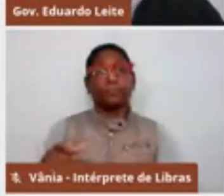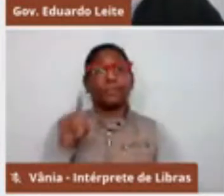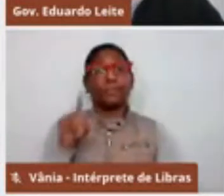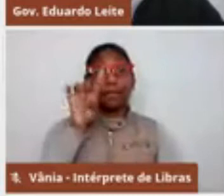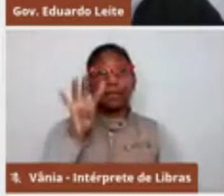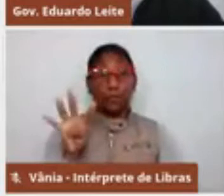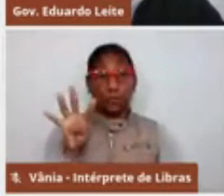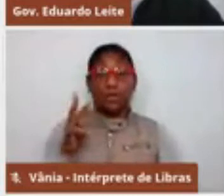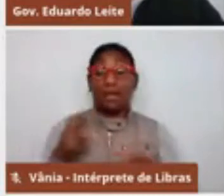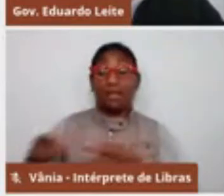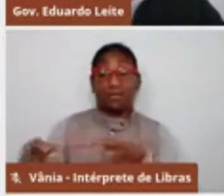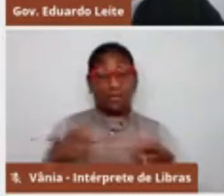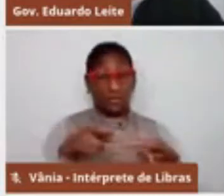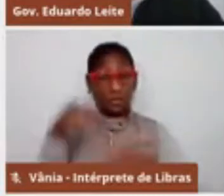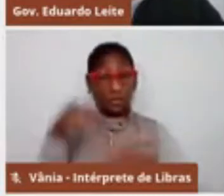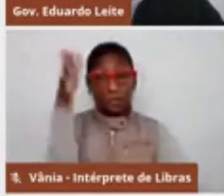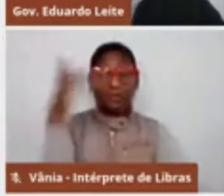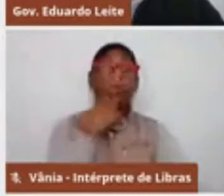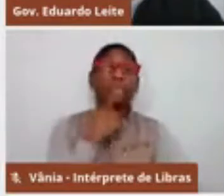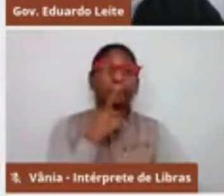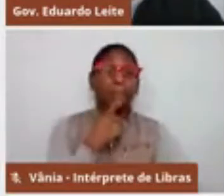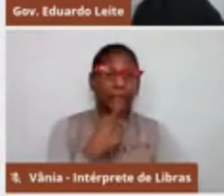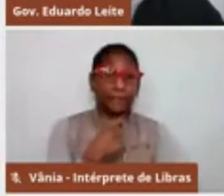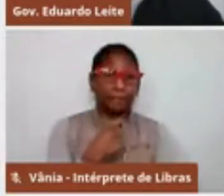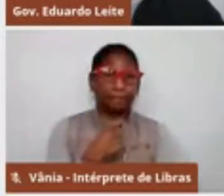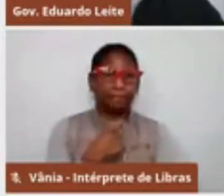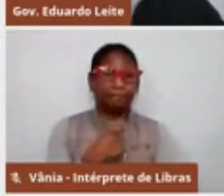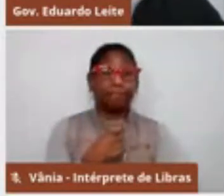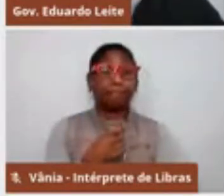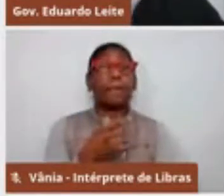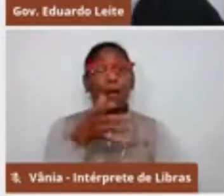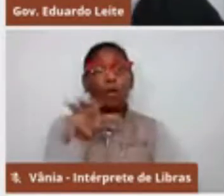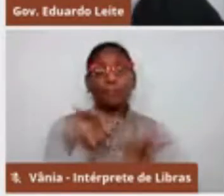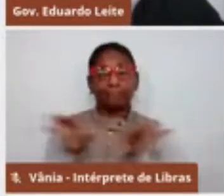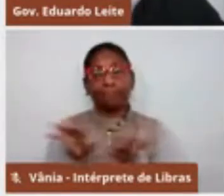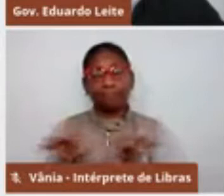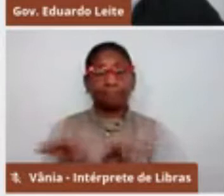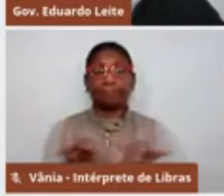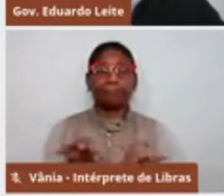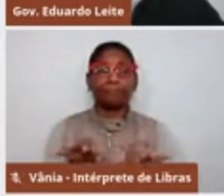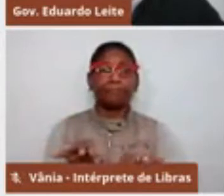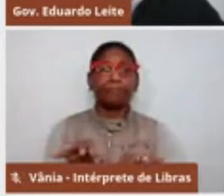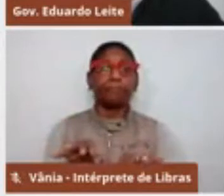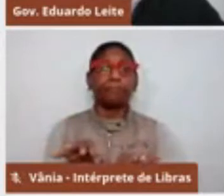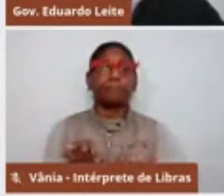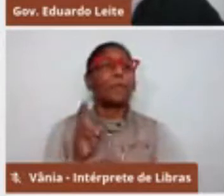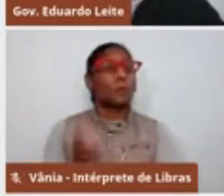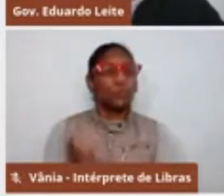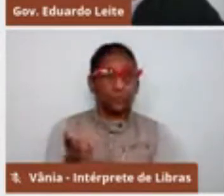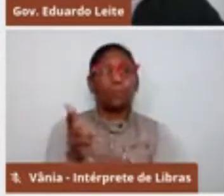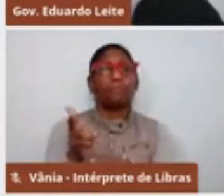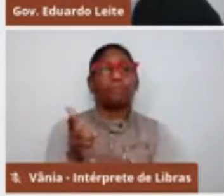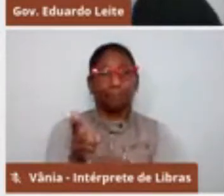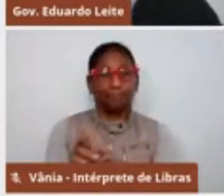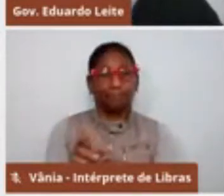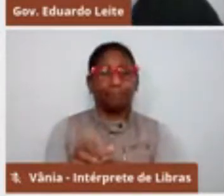14 regiões em bandeira vermelha e, com a atualização dos recursos, basicamente se mantém a